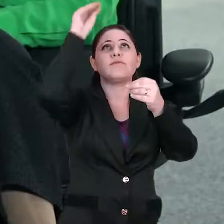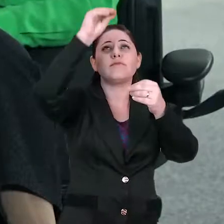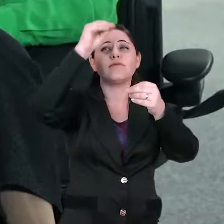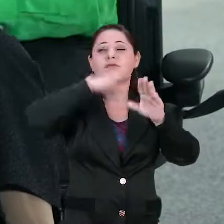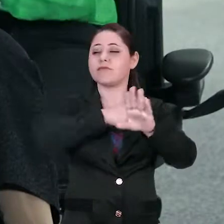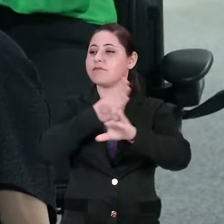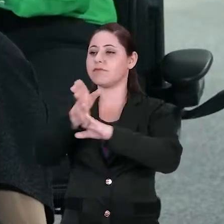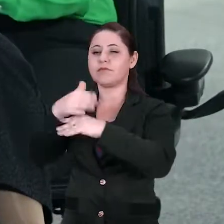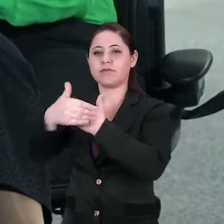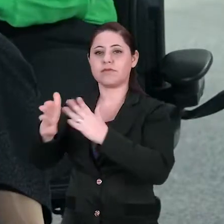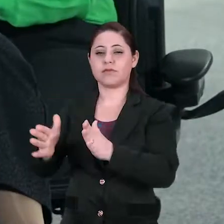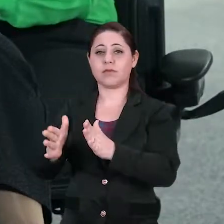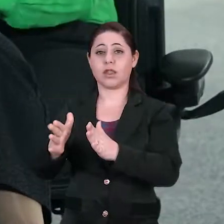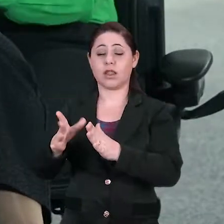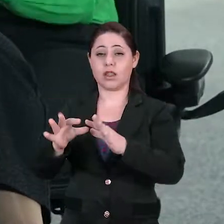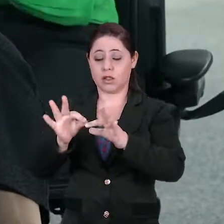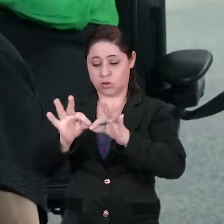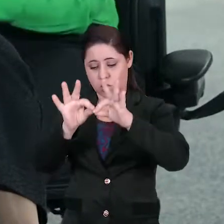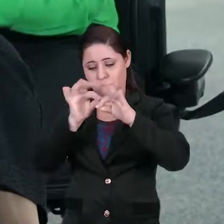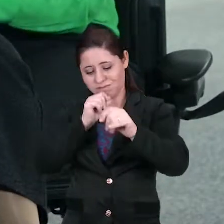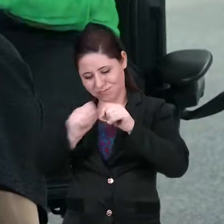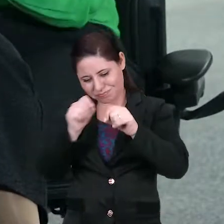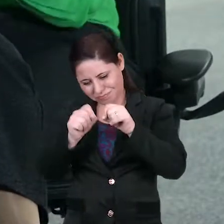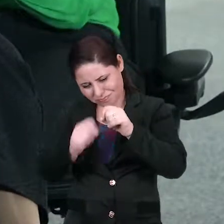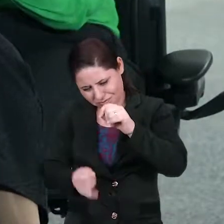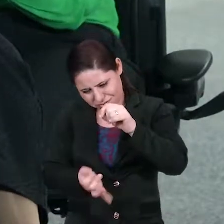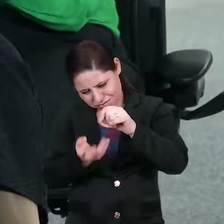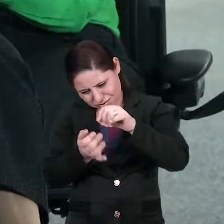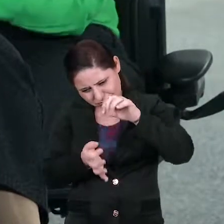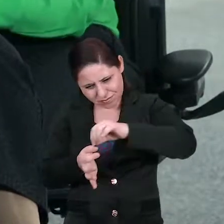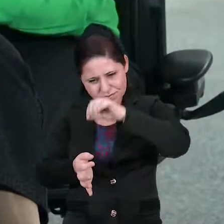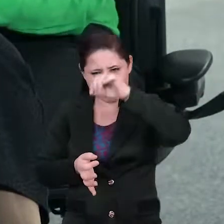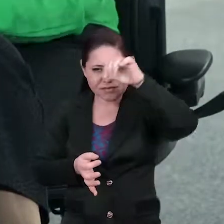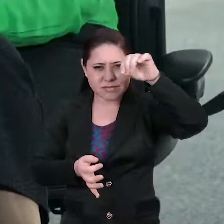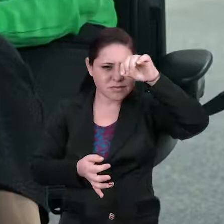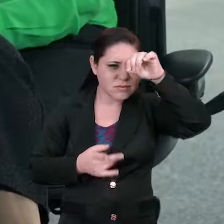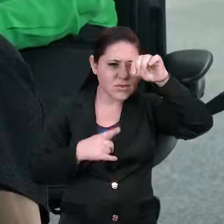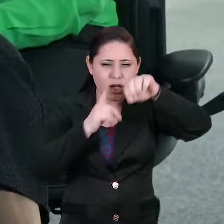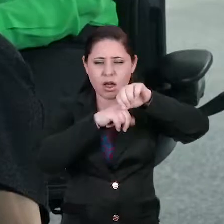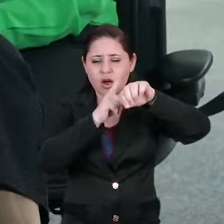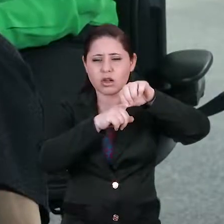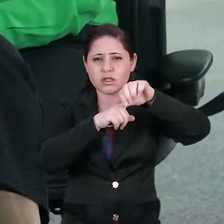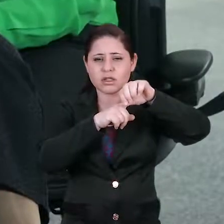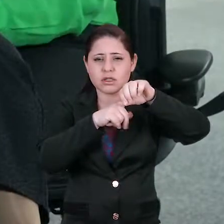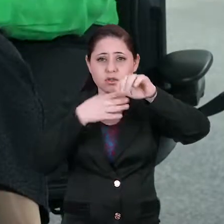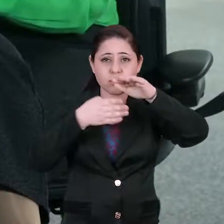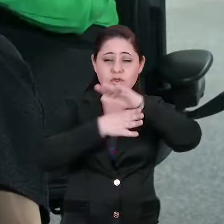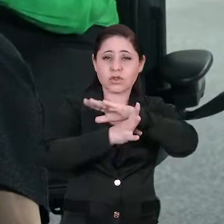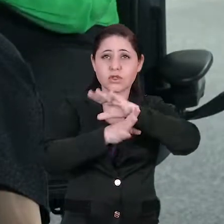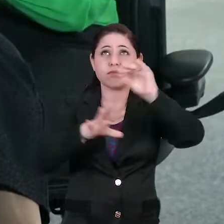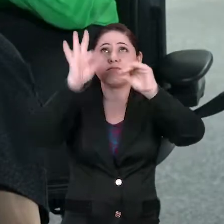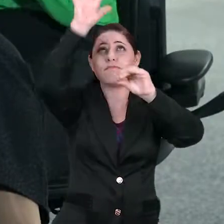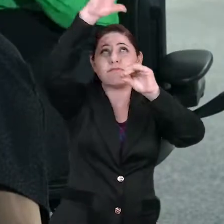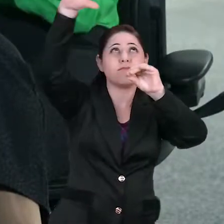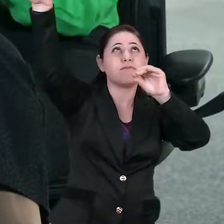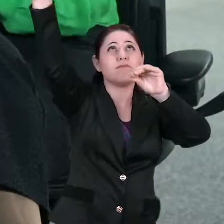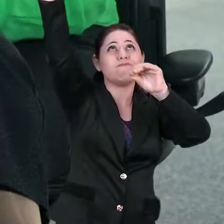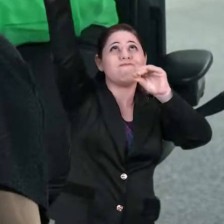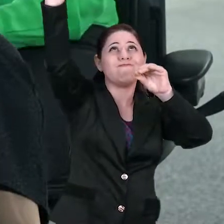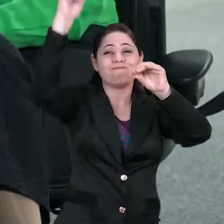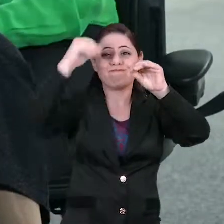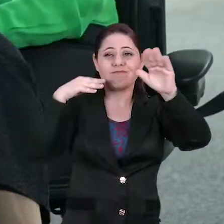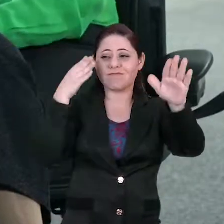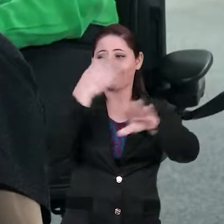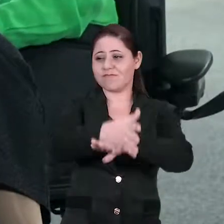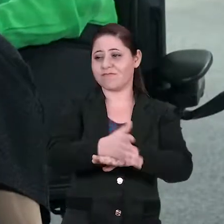suas armas ali e iam para a sala de aula. Agora, com o lampião a gás também era outra dificuldade imensa, né? Mas também na hora de sair, eles pegavam as armas e